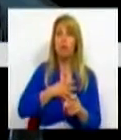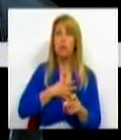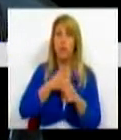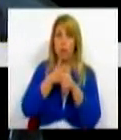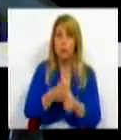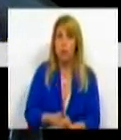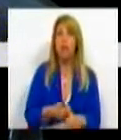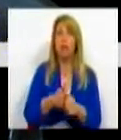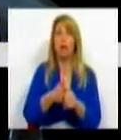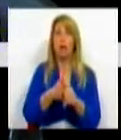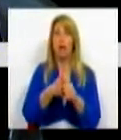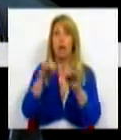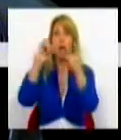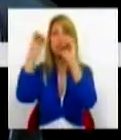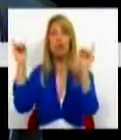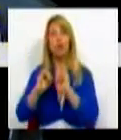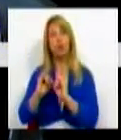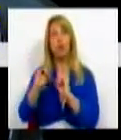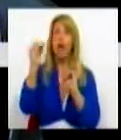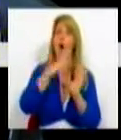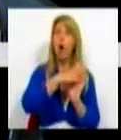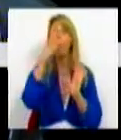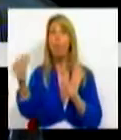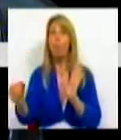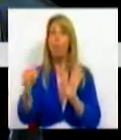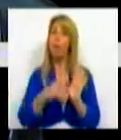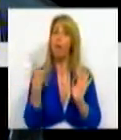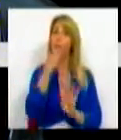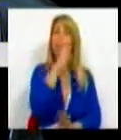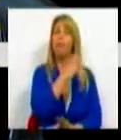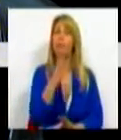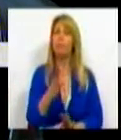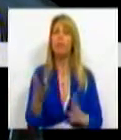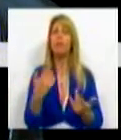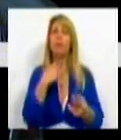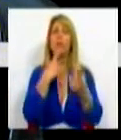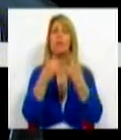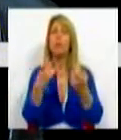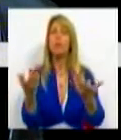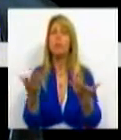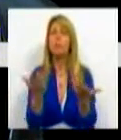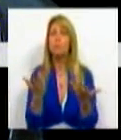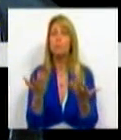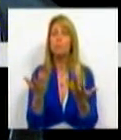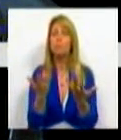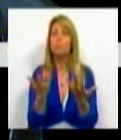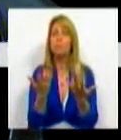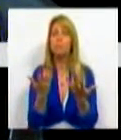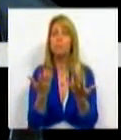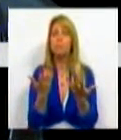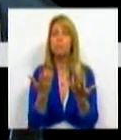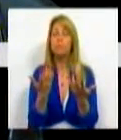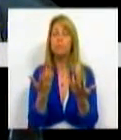copiada em termos internacionais? Pergunto-lhe isto porque, de facto, o